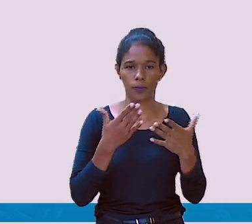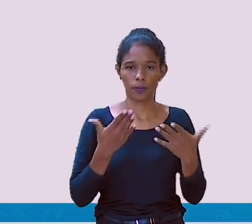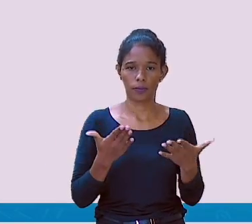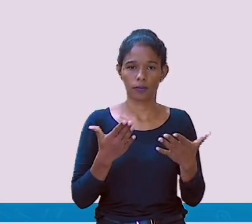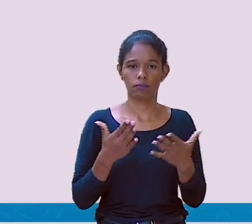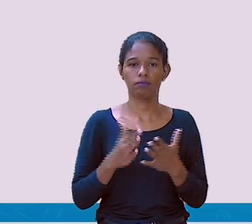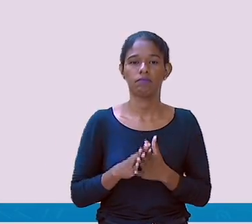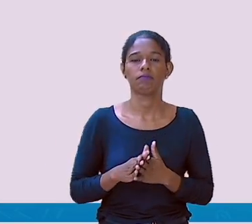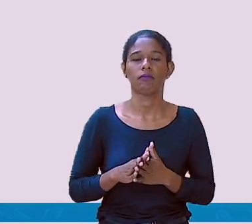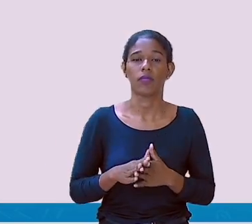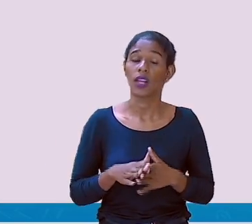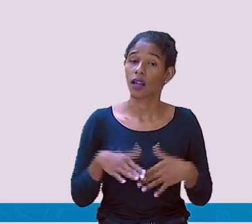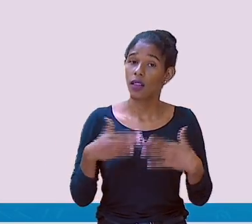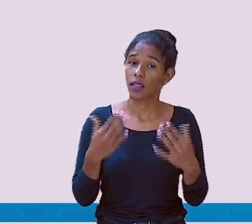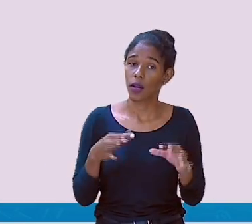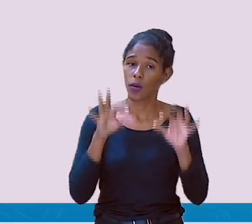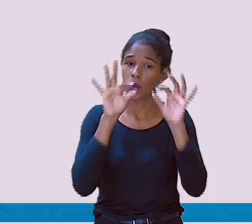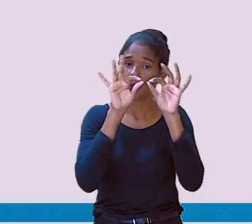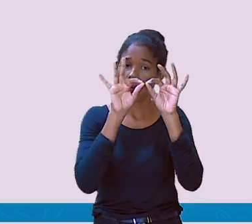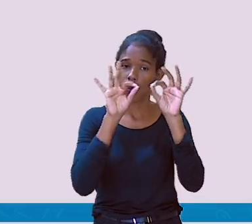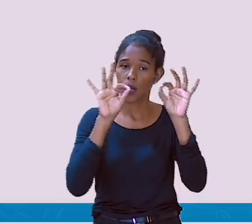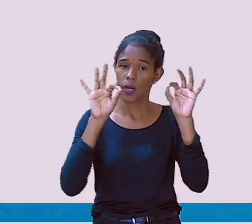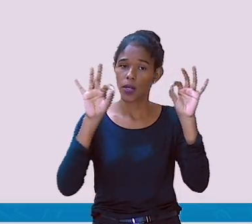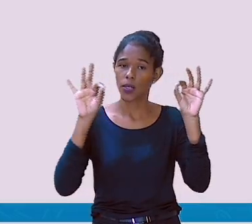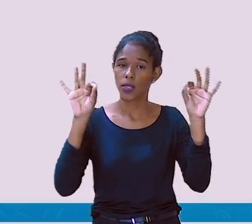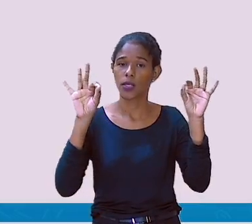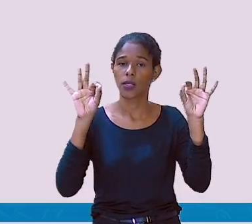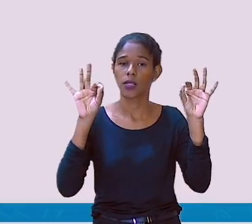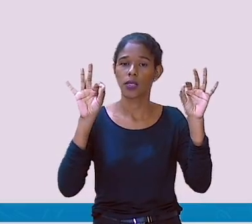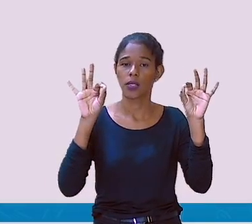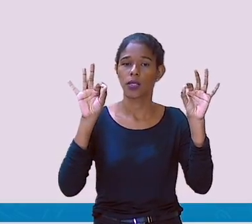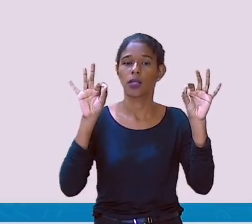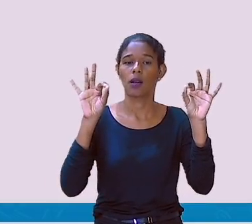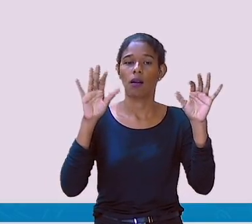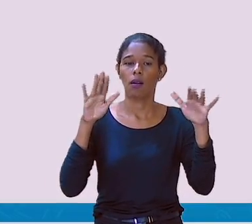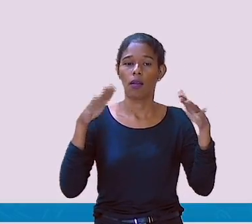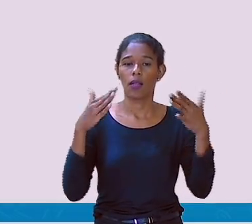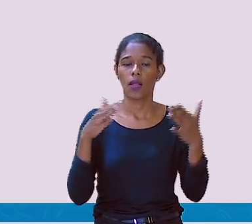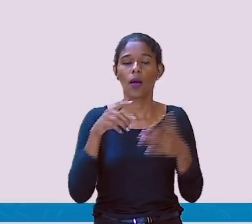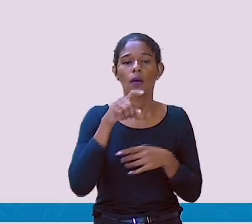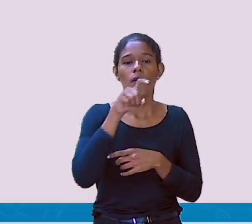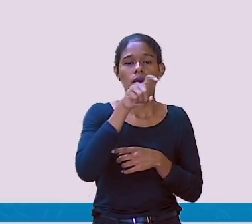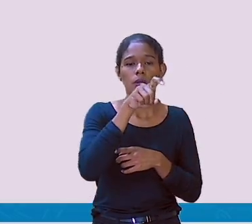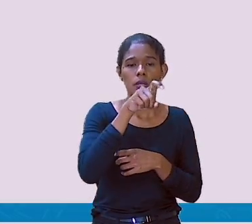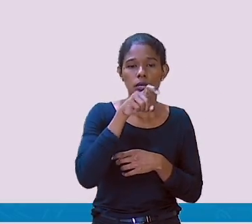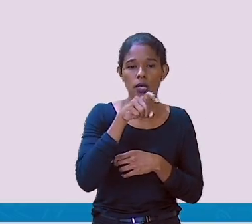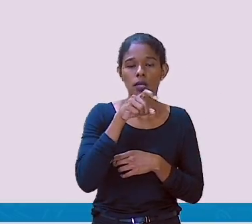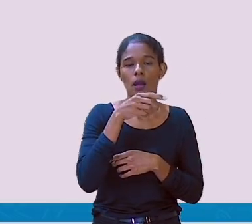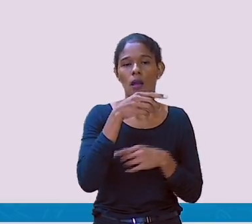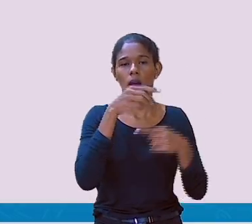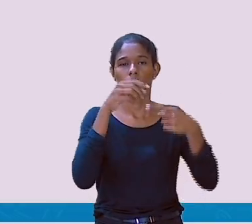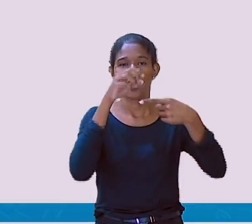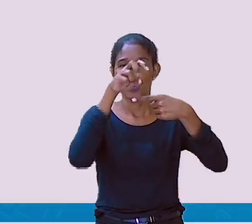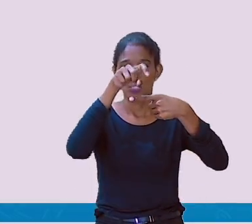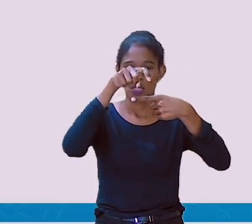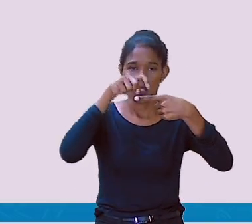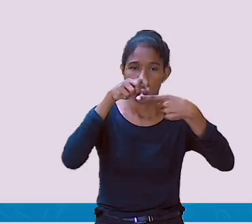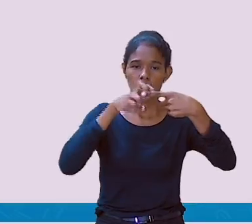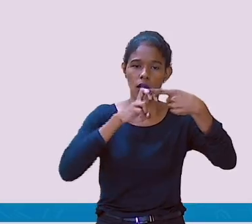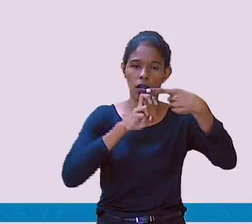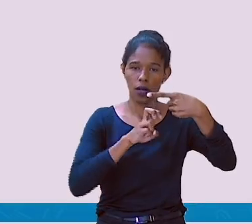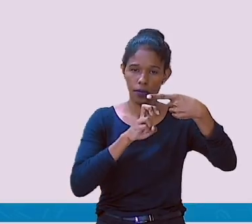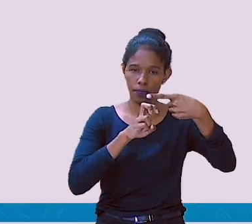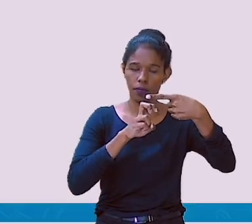seja, x está para 5, assim como 4